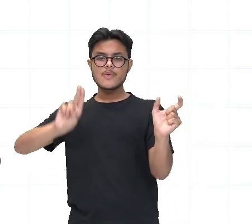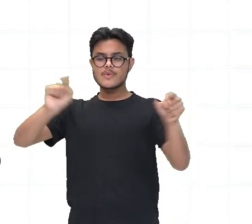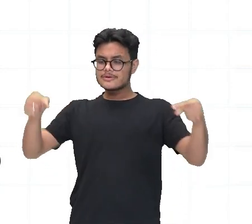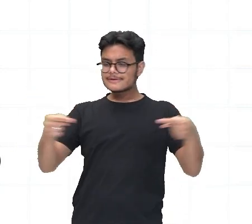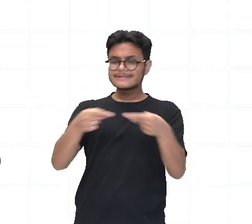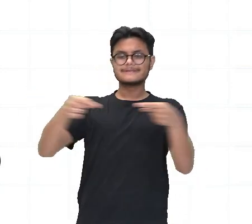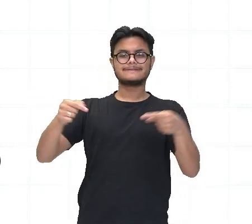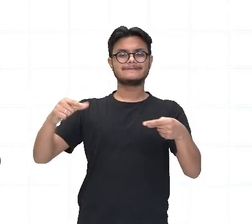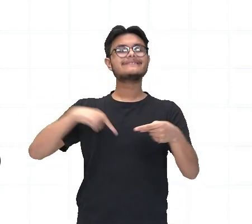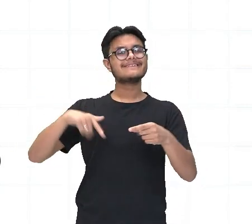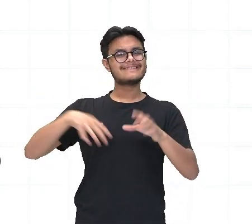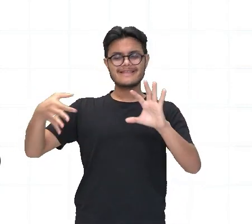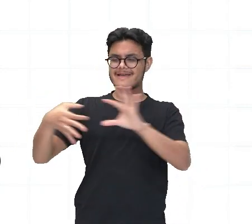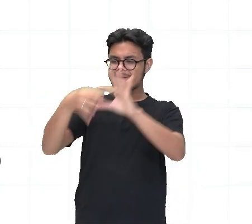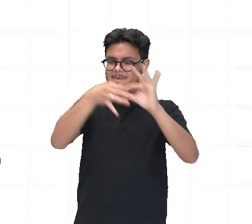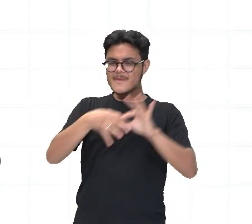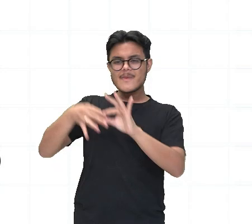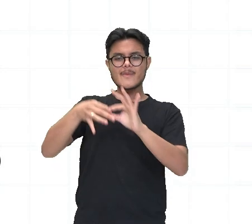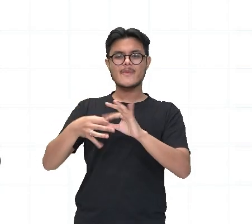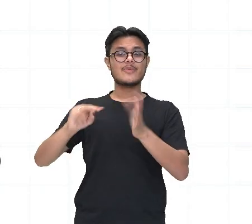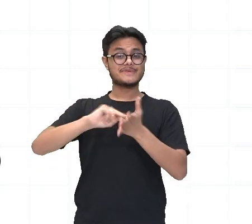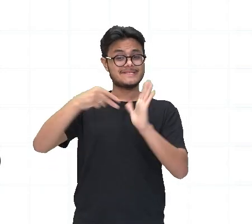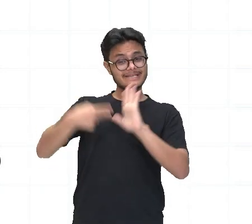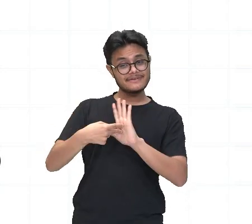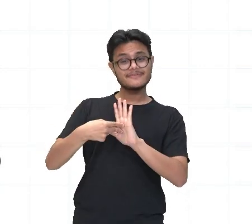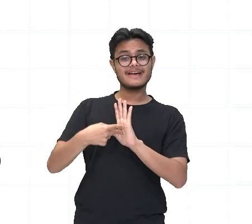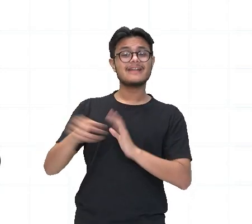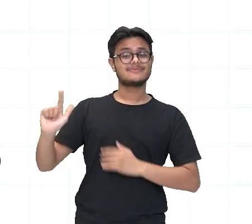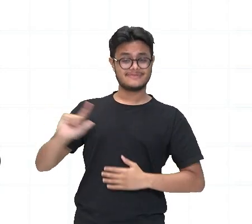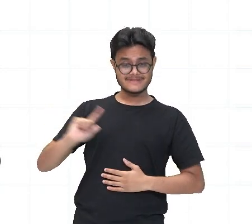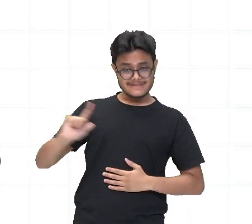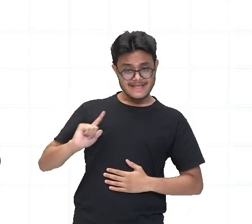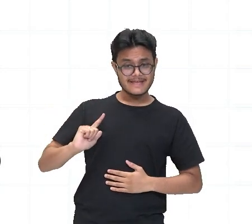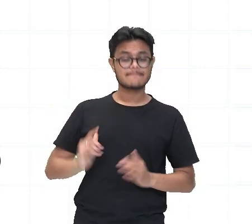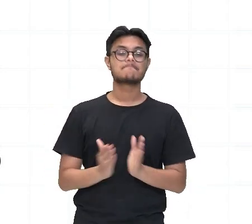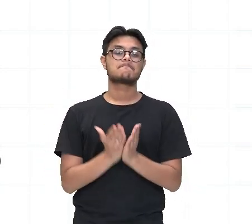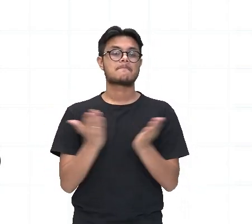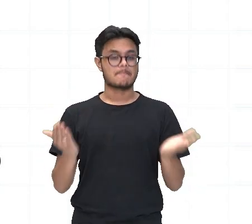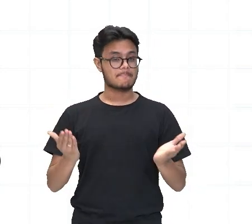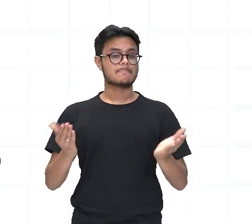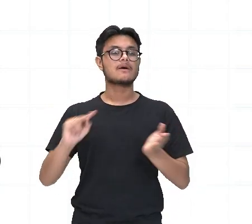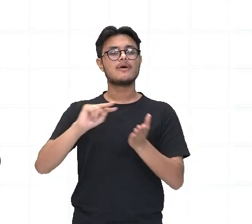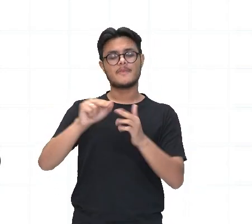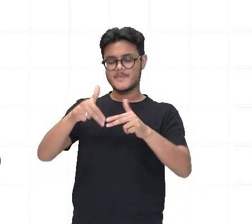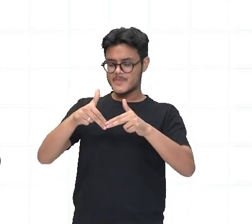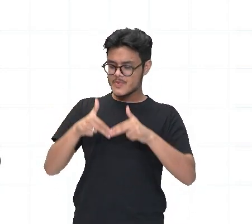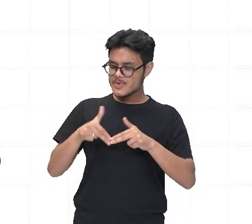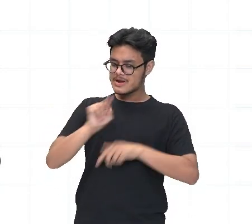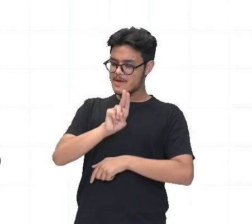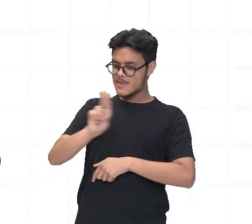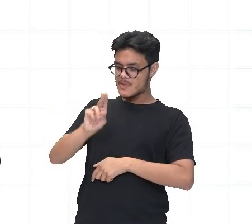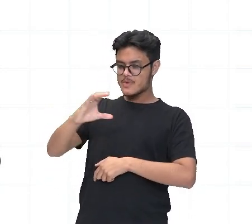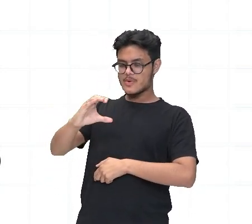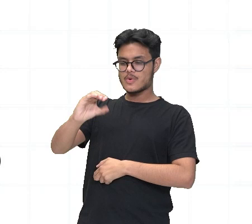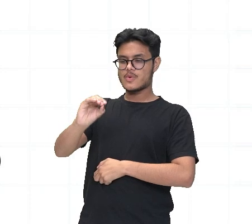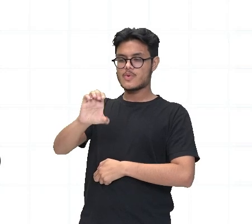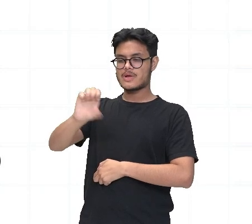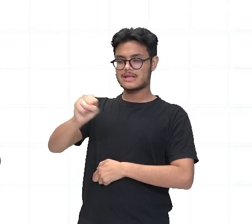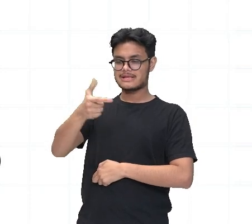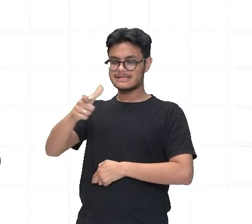ligadas entre si dentro de uma sequência. Então, a coesão textual será observada justamente